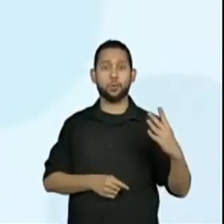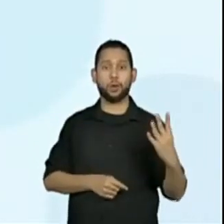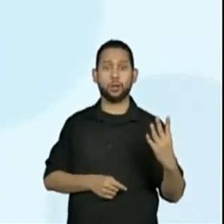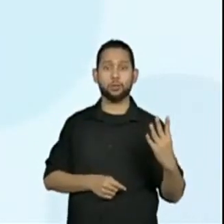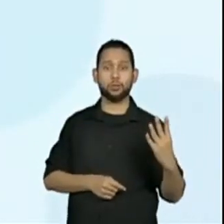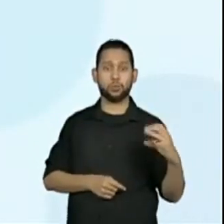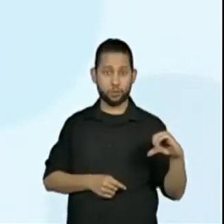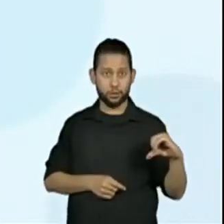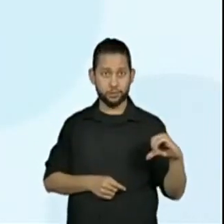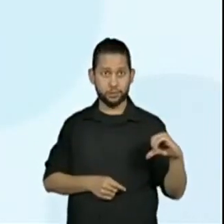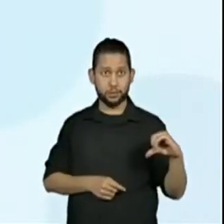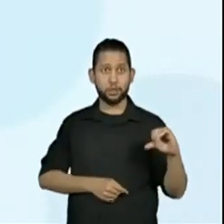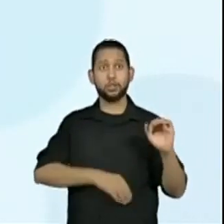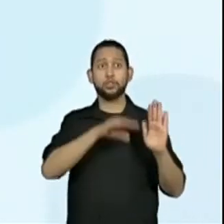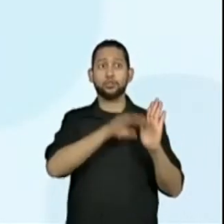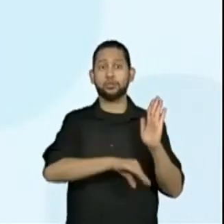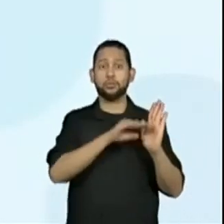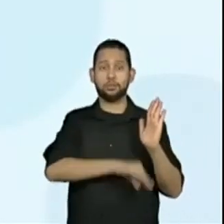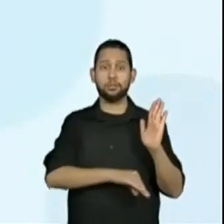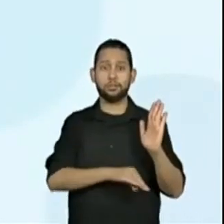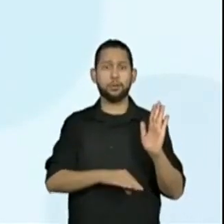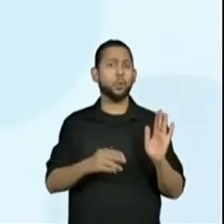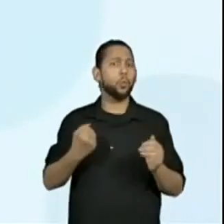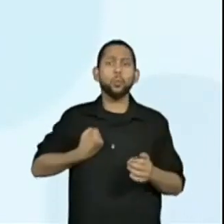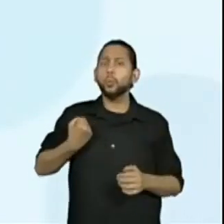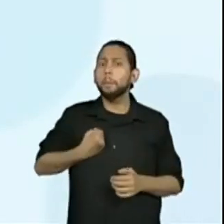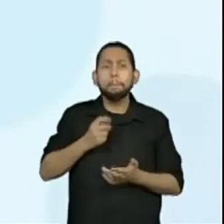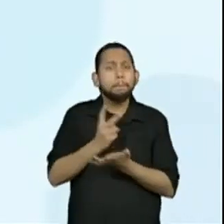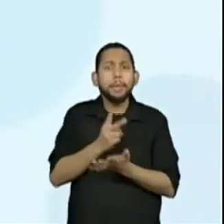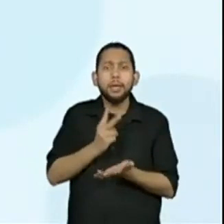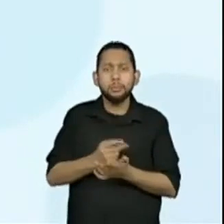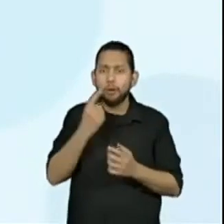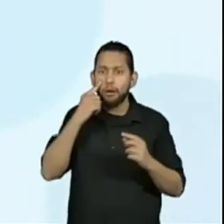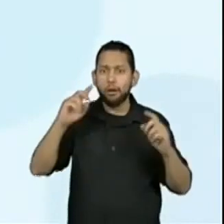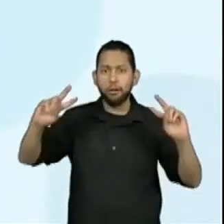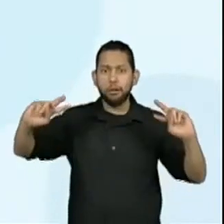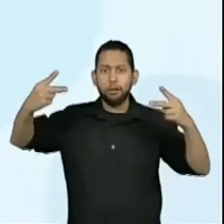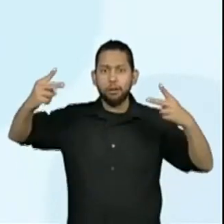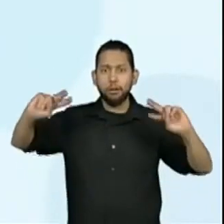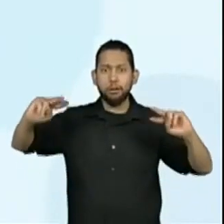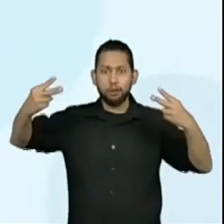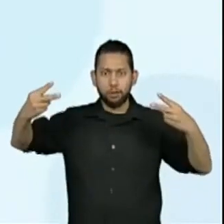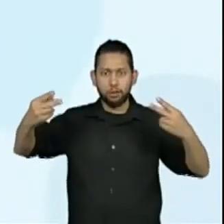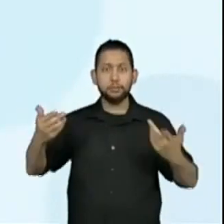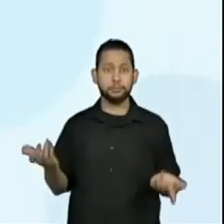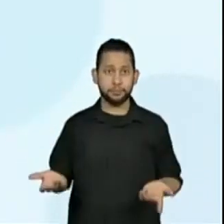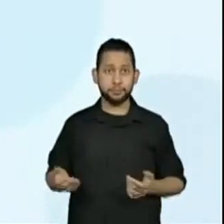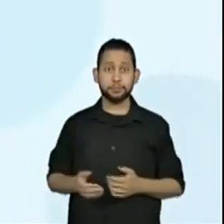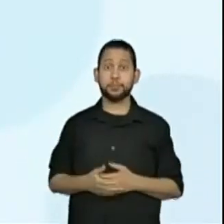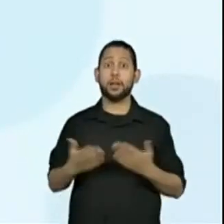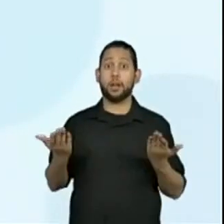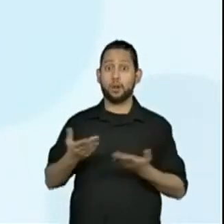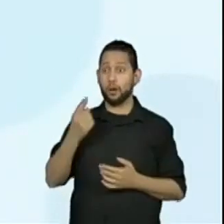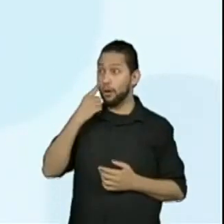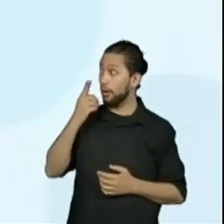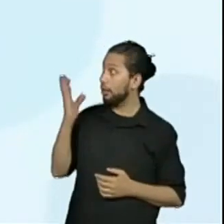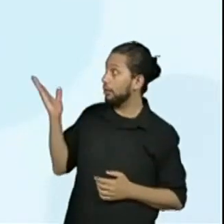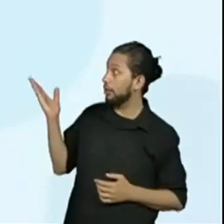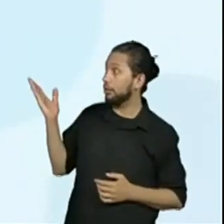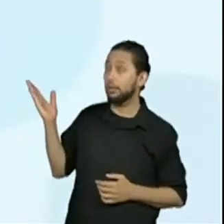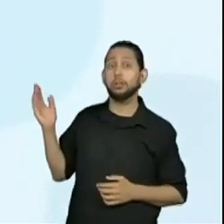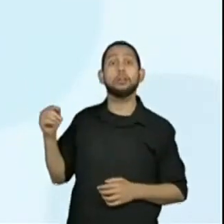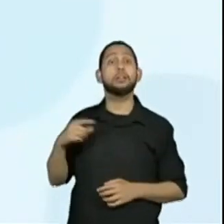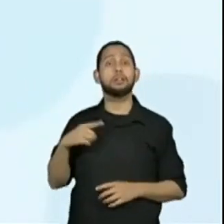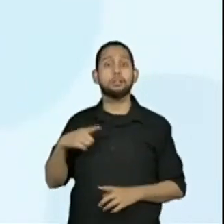contrária subtração, inclusive utilizando os mesmos números, né? E aqui a gente tem de